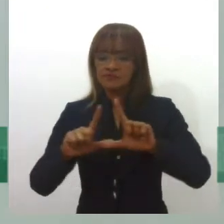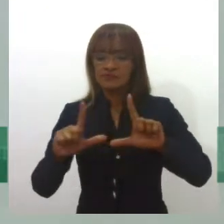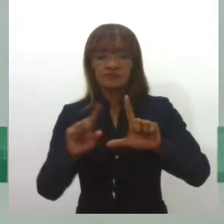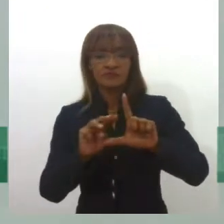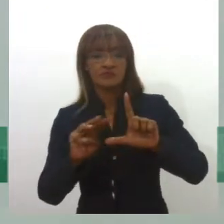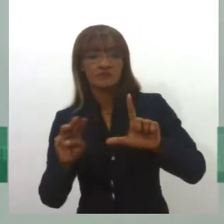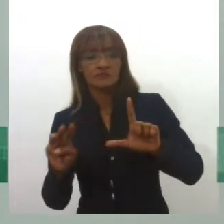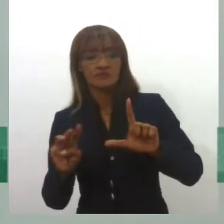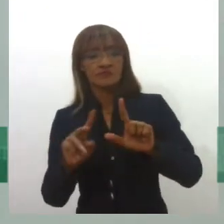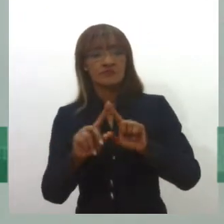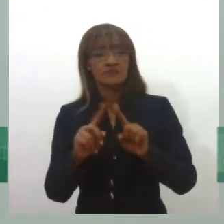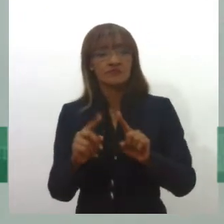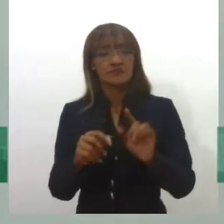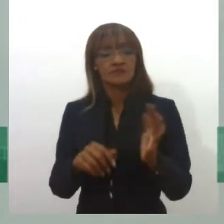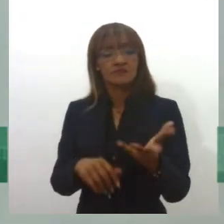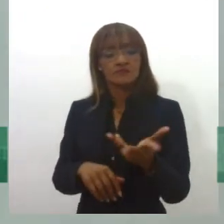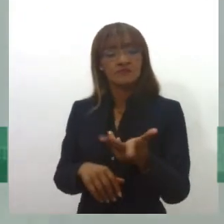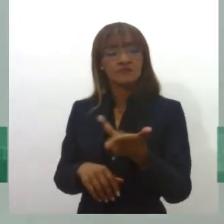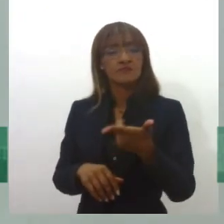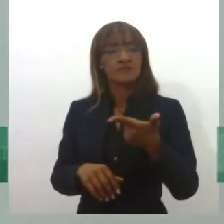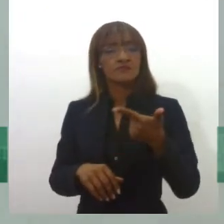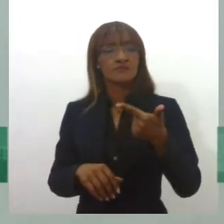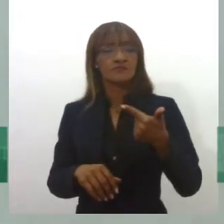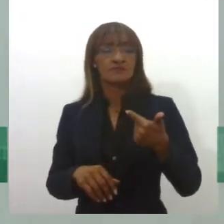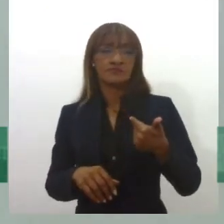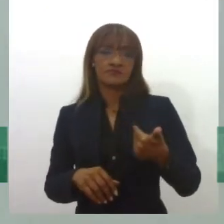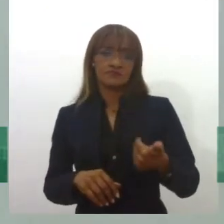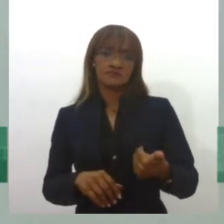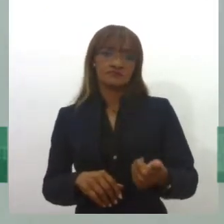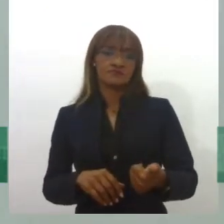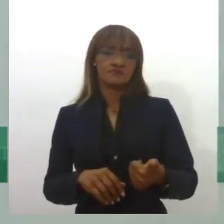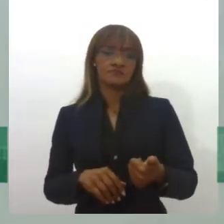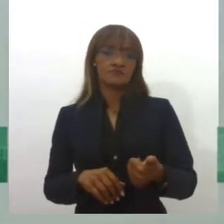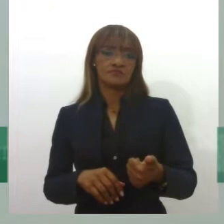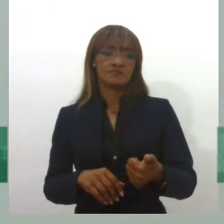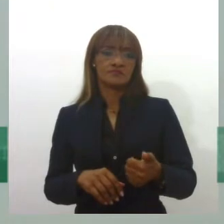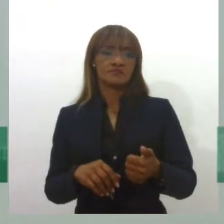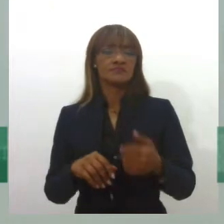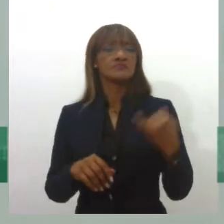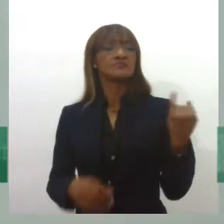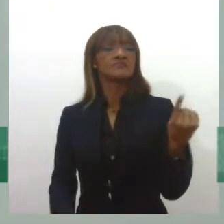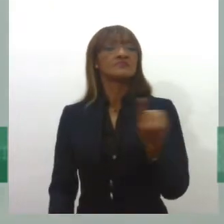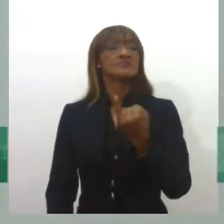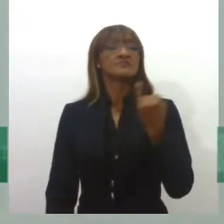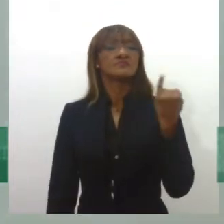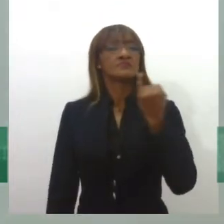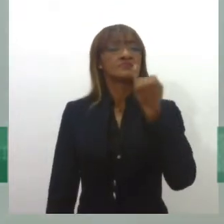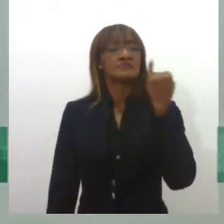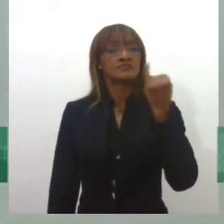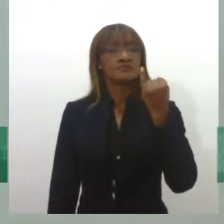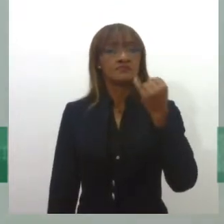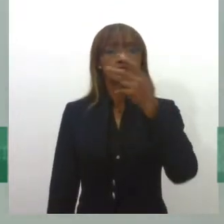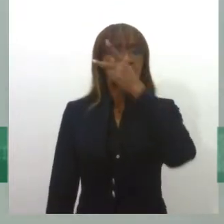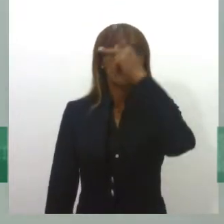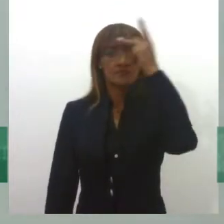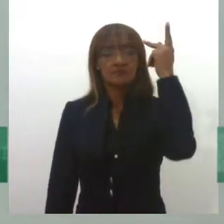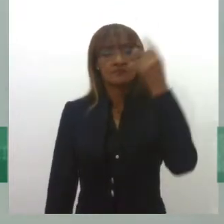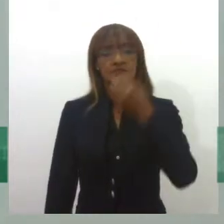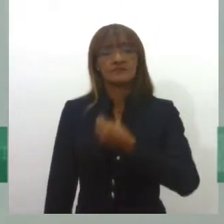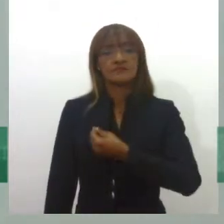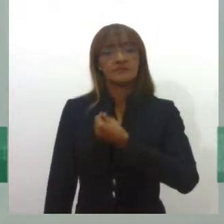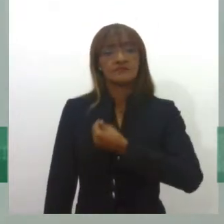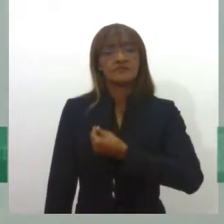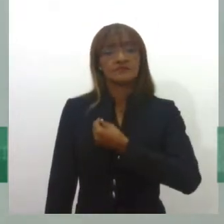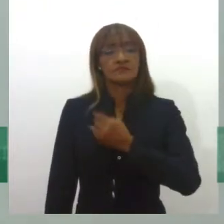né, reformar a atitude de que isso é importante na vida das pessoas, na vida do Estado,